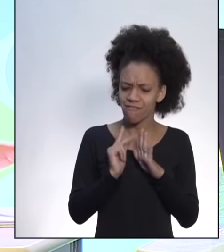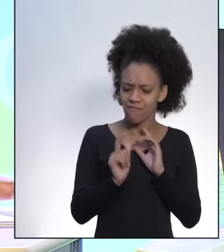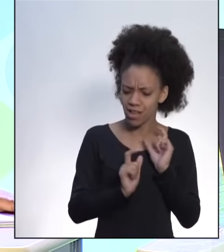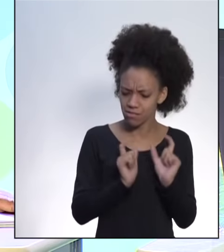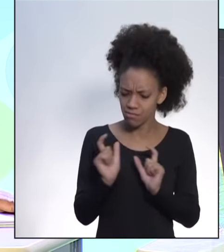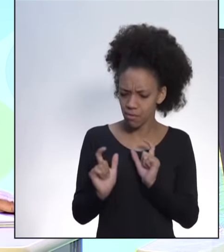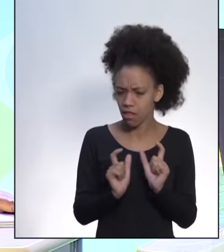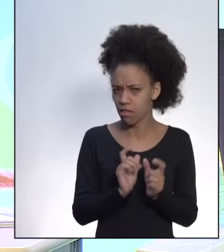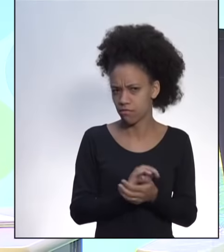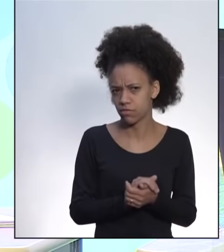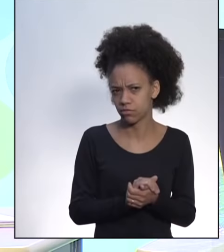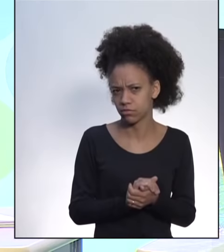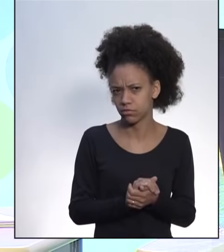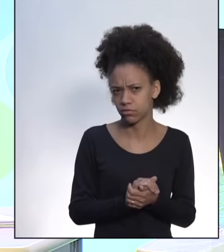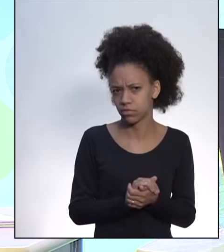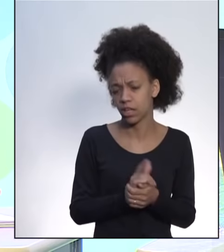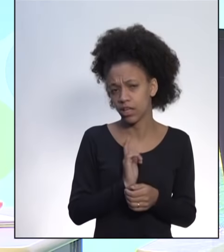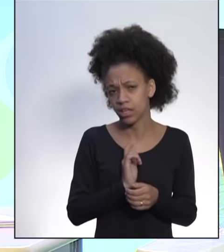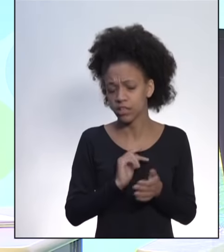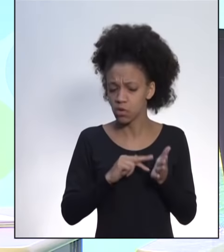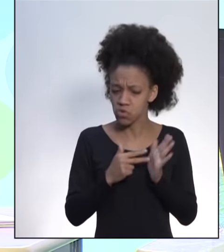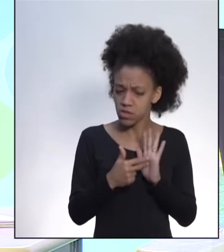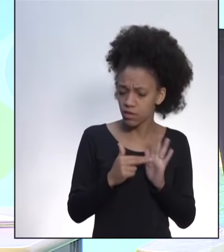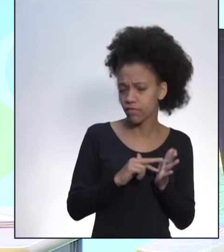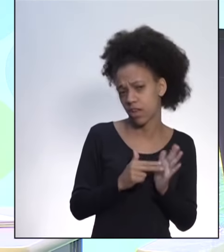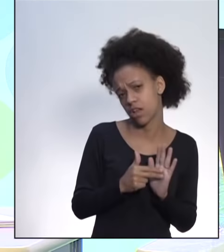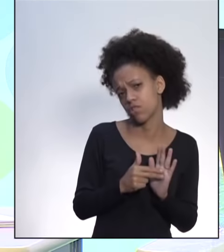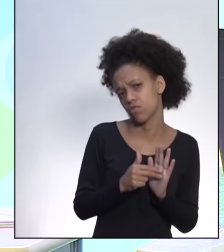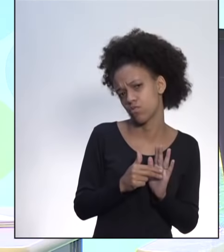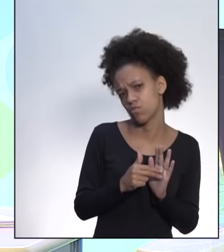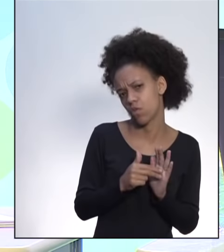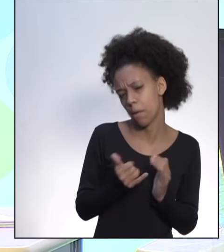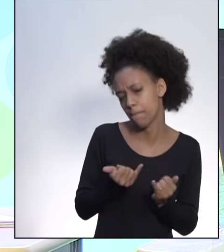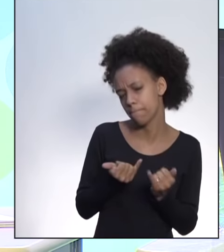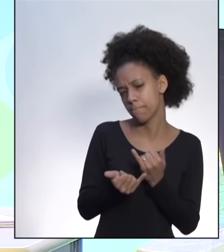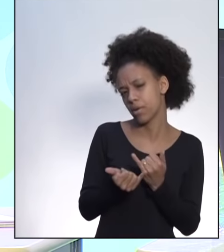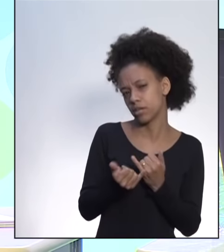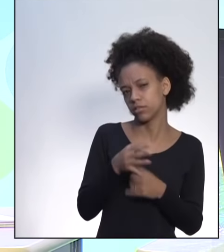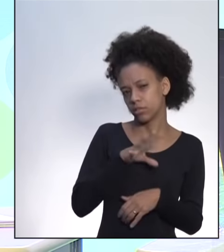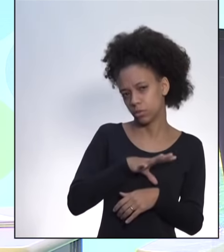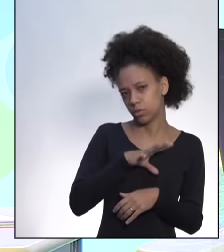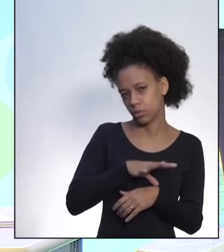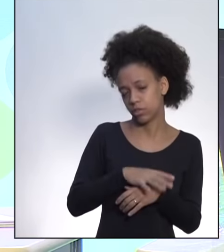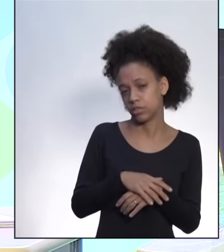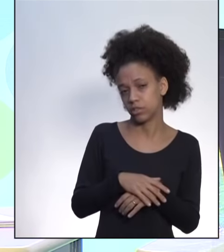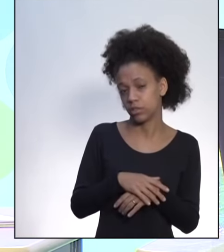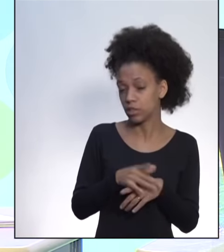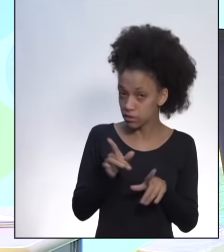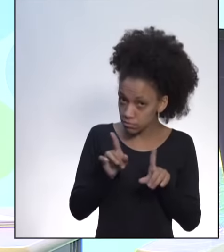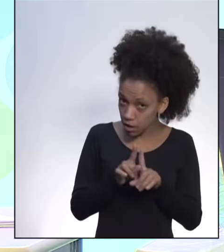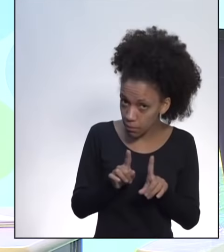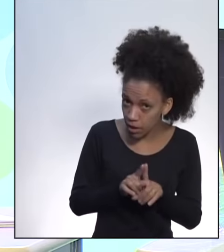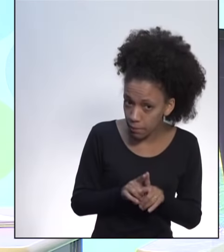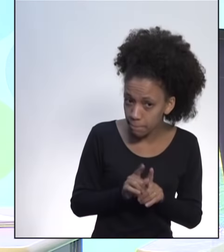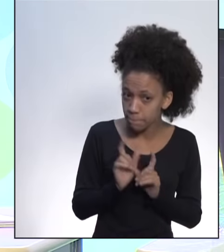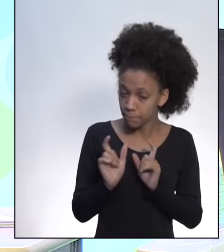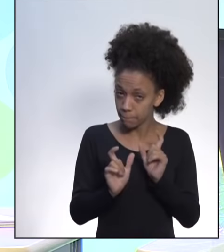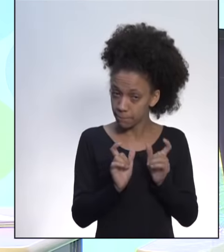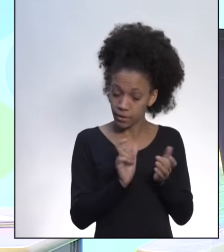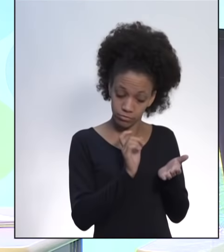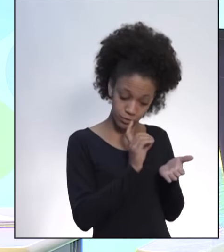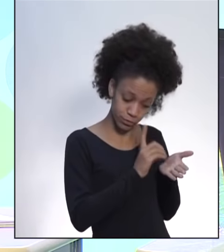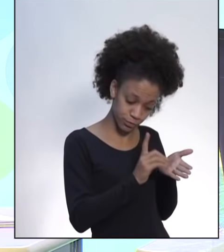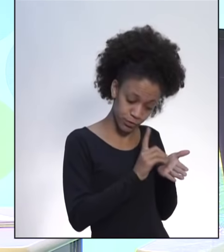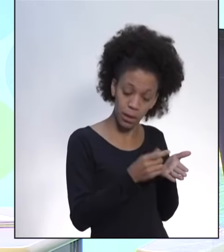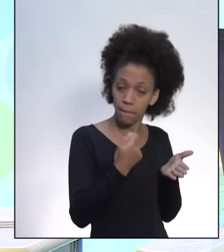palavras que tem um significado muito idêntico ao português e tem aquelas que eu falei para vocês